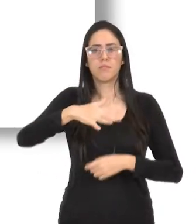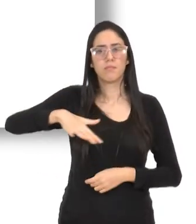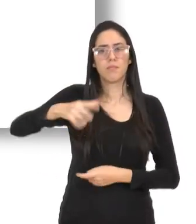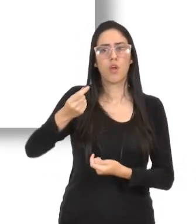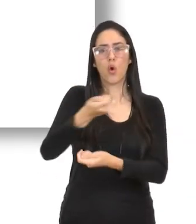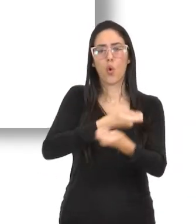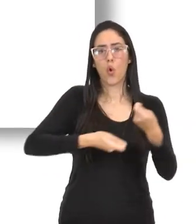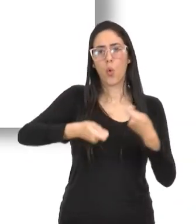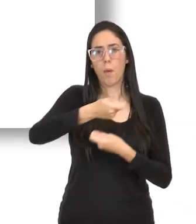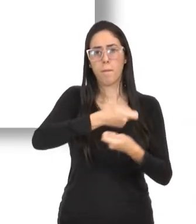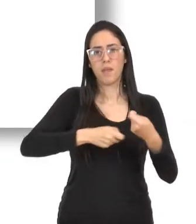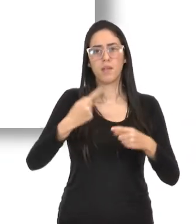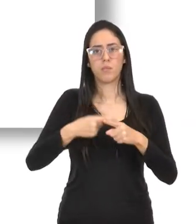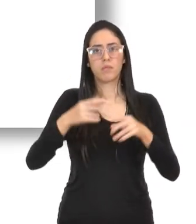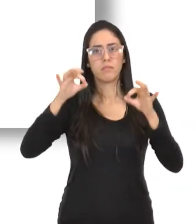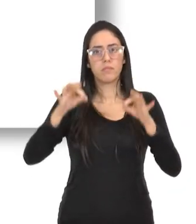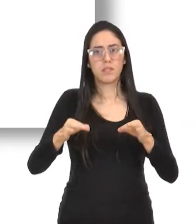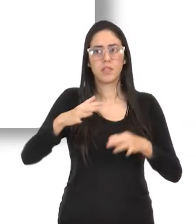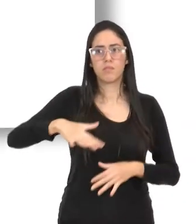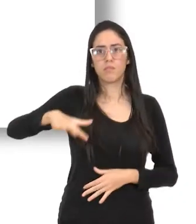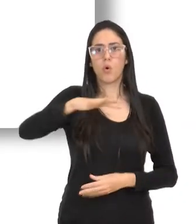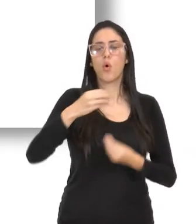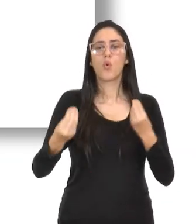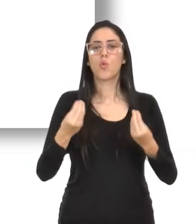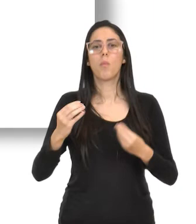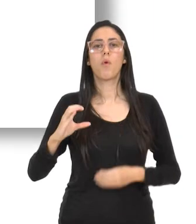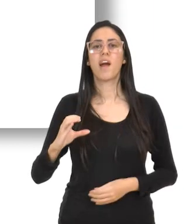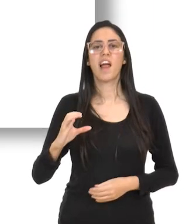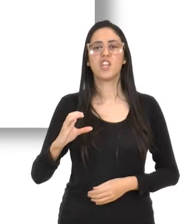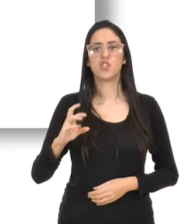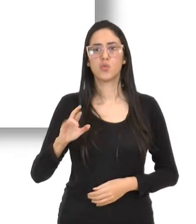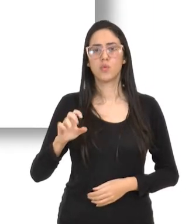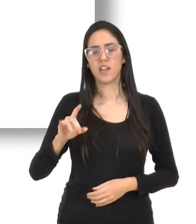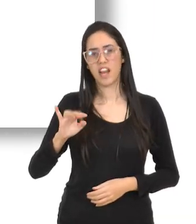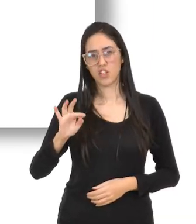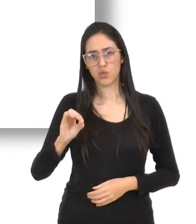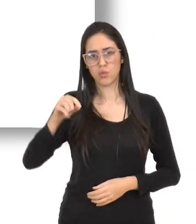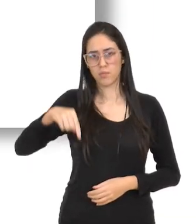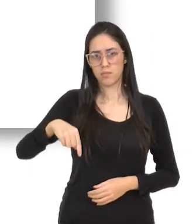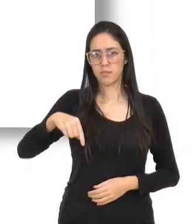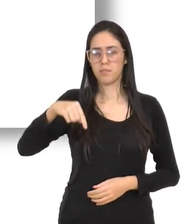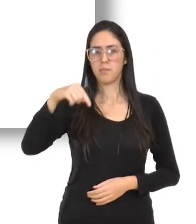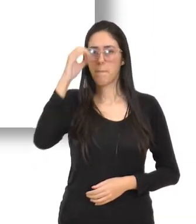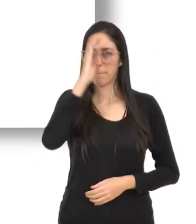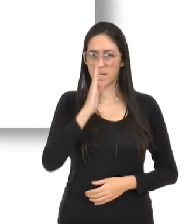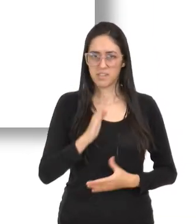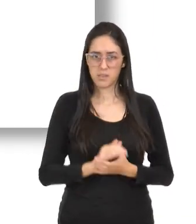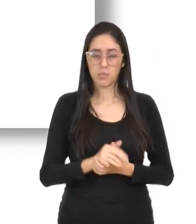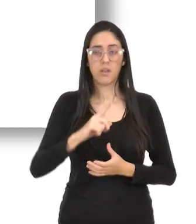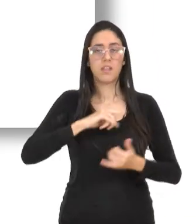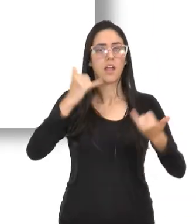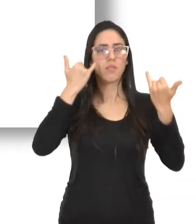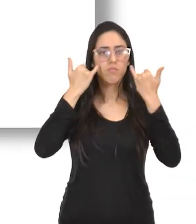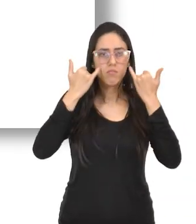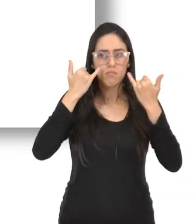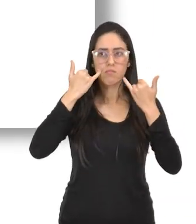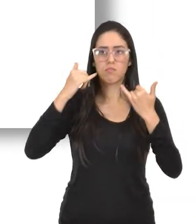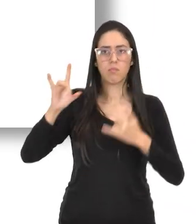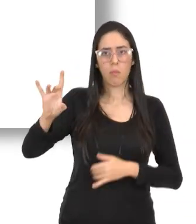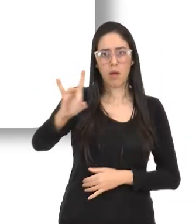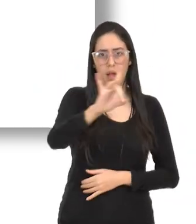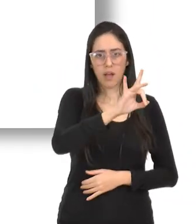economia, para que a União acompanhe o andamento da demanda de crédito do país. Através dos dados coletados com as